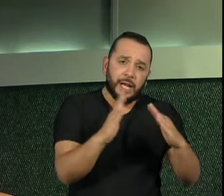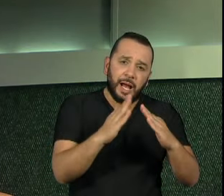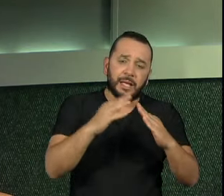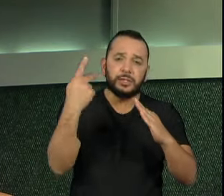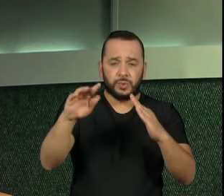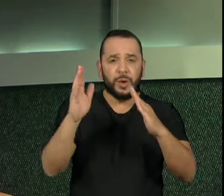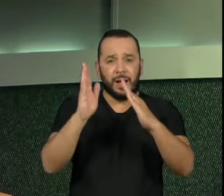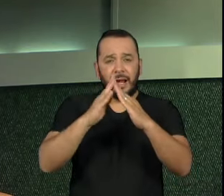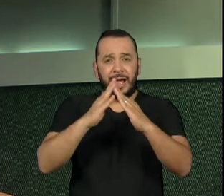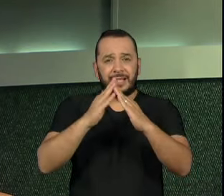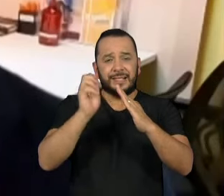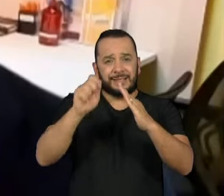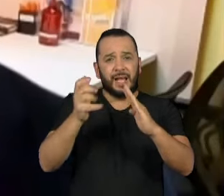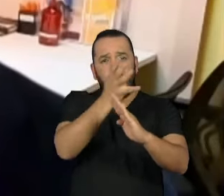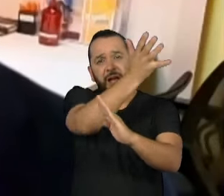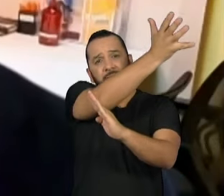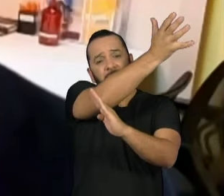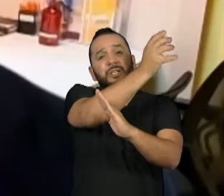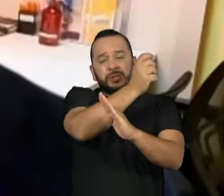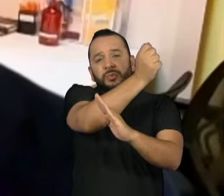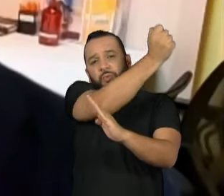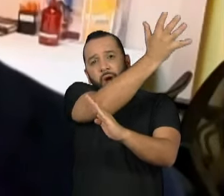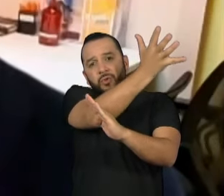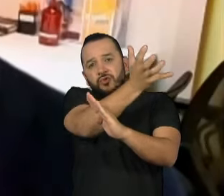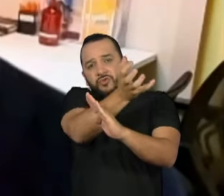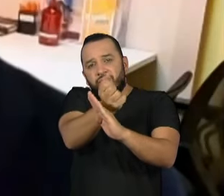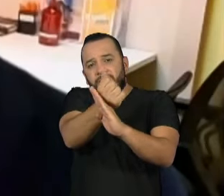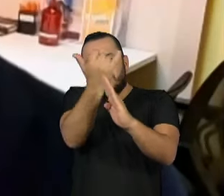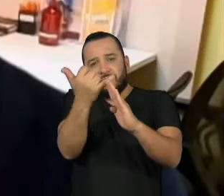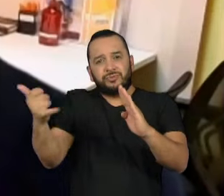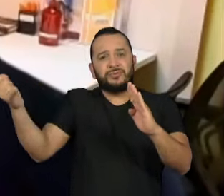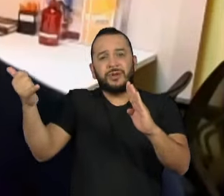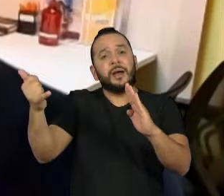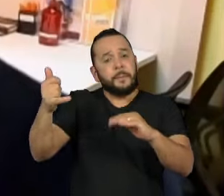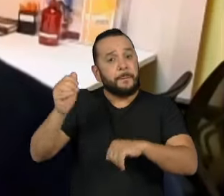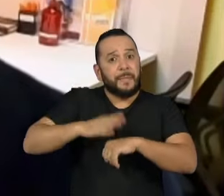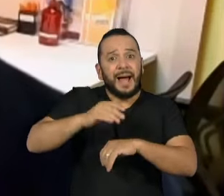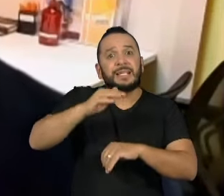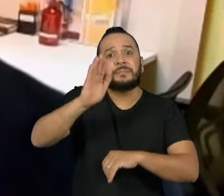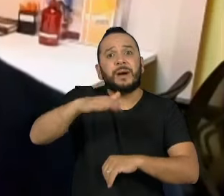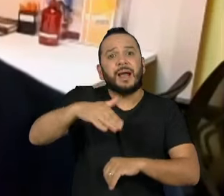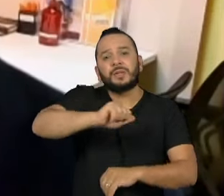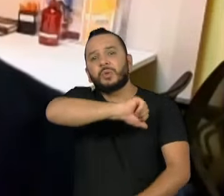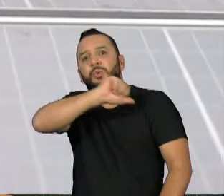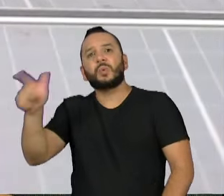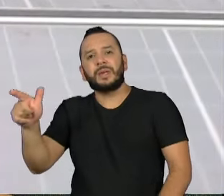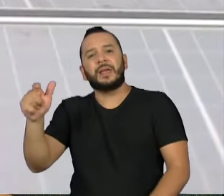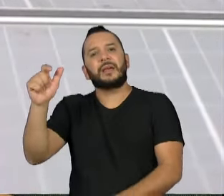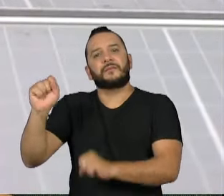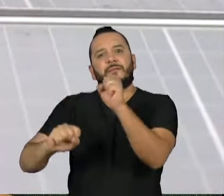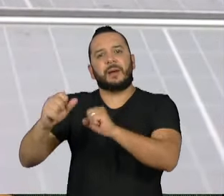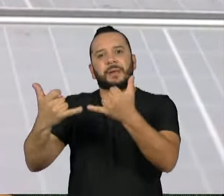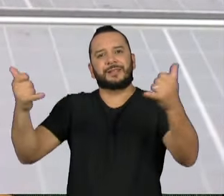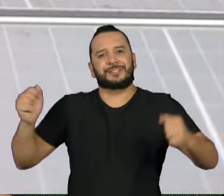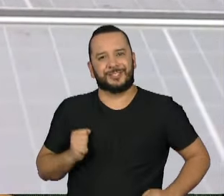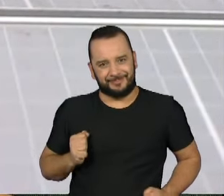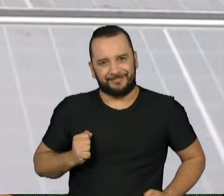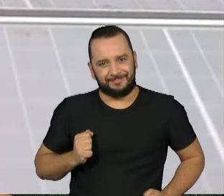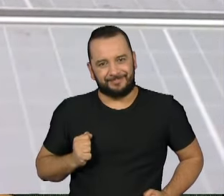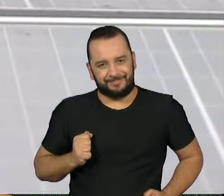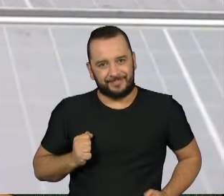da sua casa ou da sua empresa é mais barato do que comprar essa energia de um outro fornecedor qualquer. Quer dizer, existe